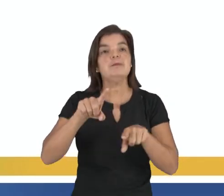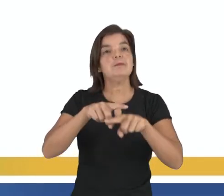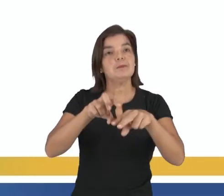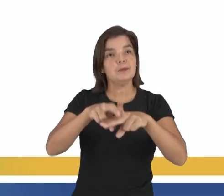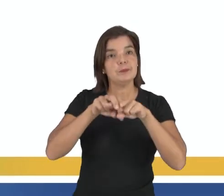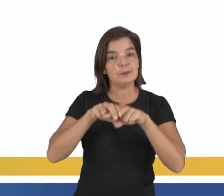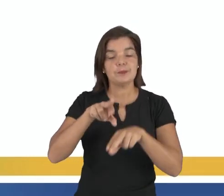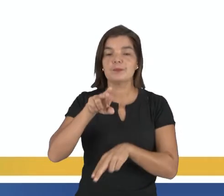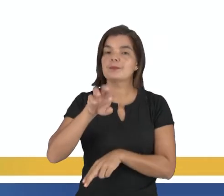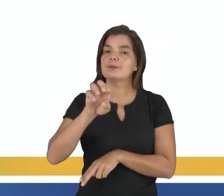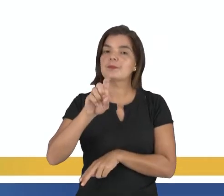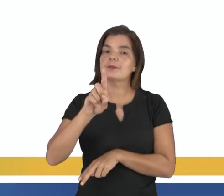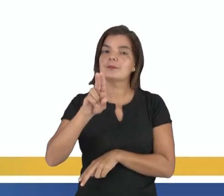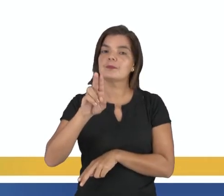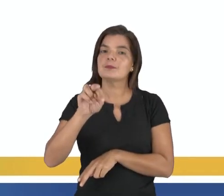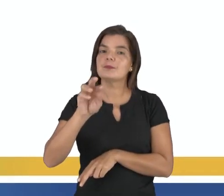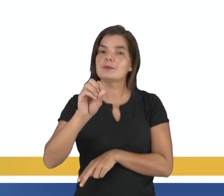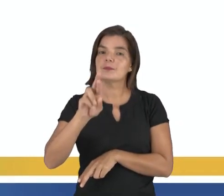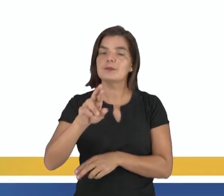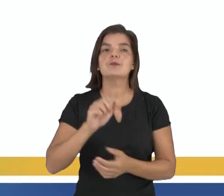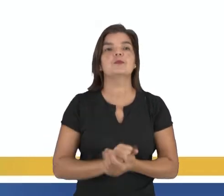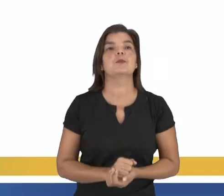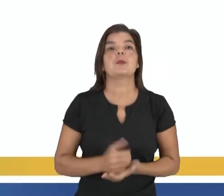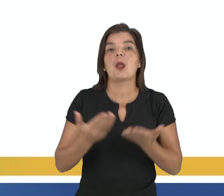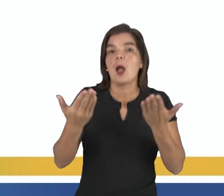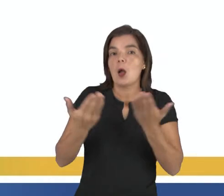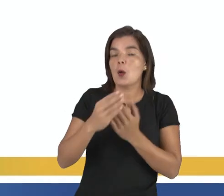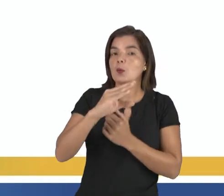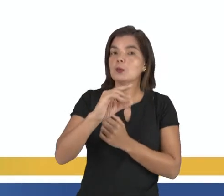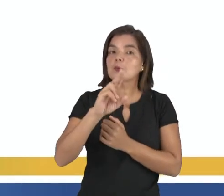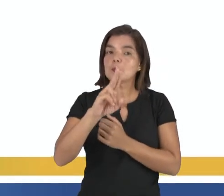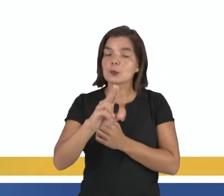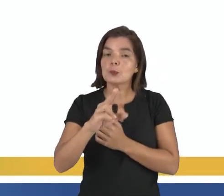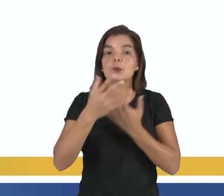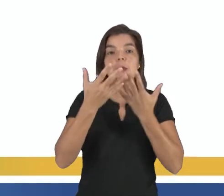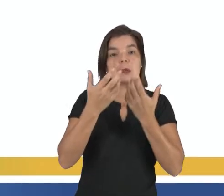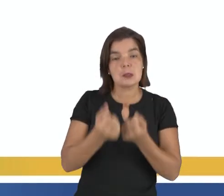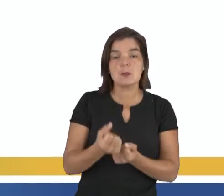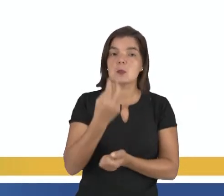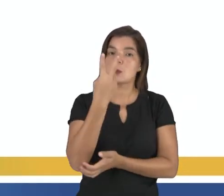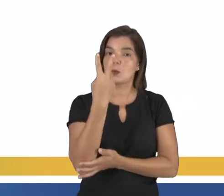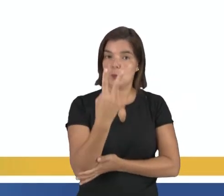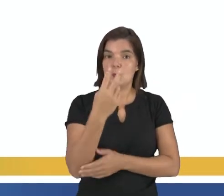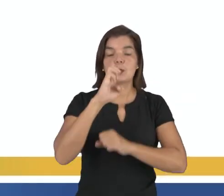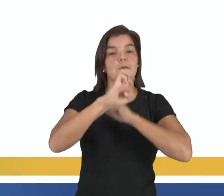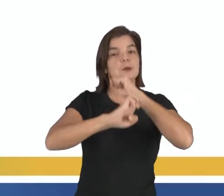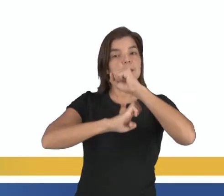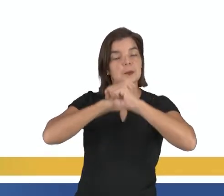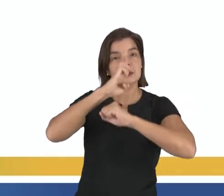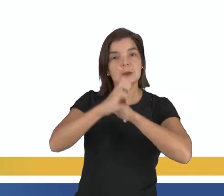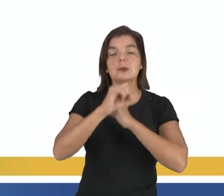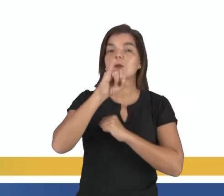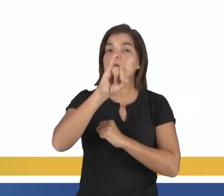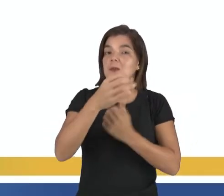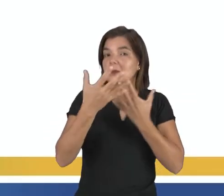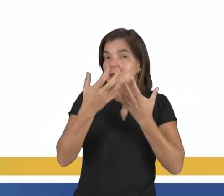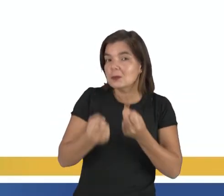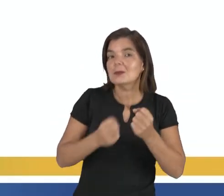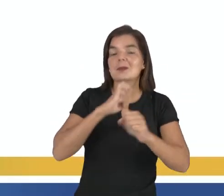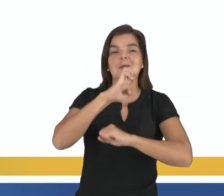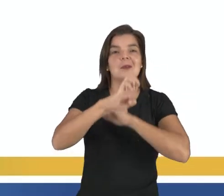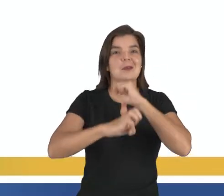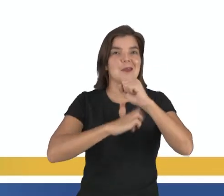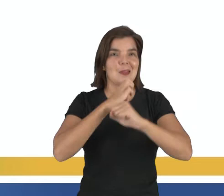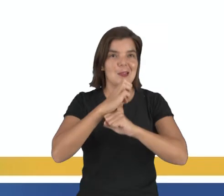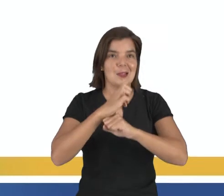agente redutor. O íon cobre, ele recebeu 2 elétrons. Então, se ele recebe, ele